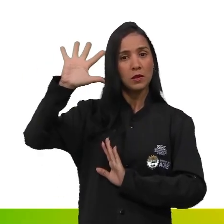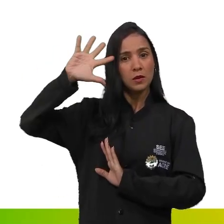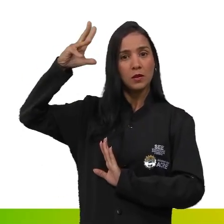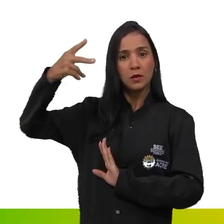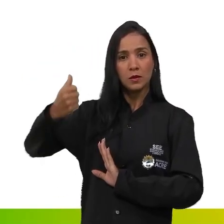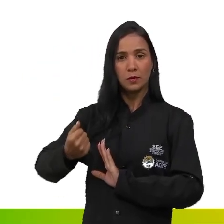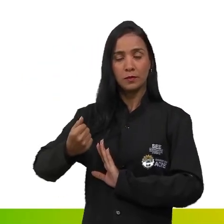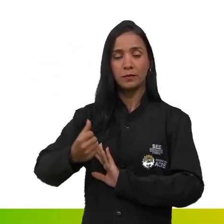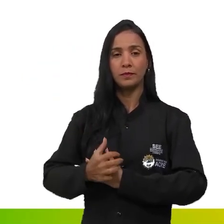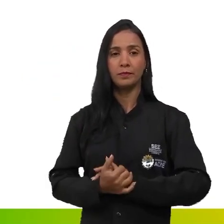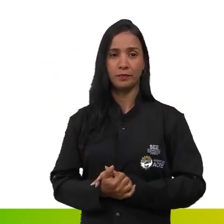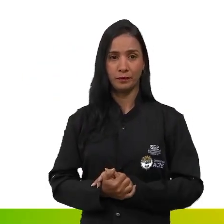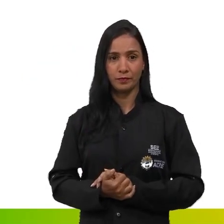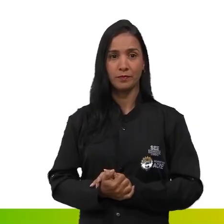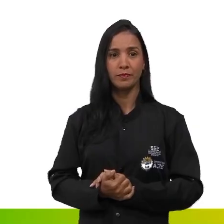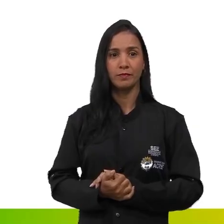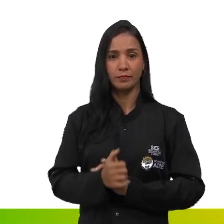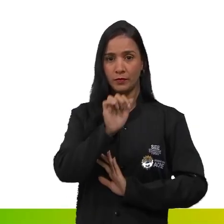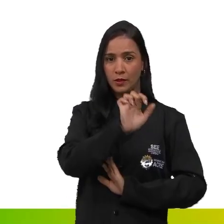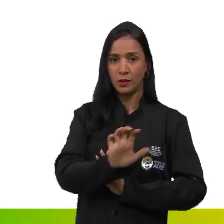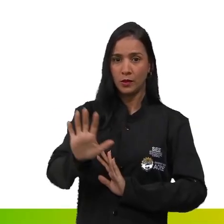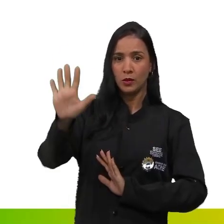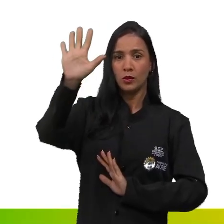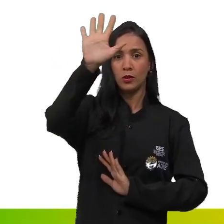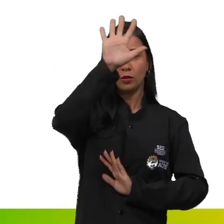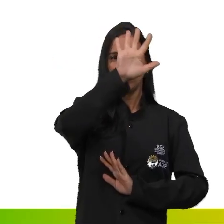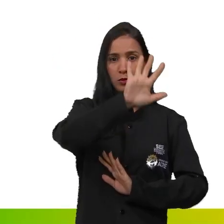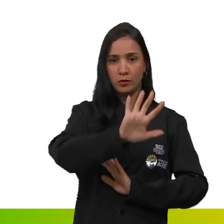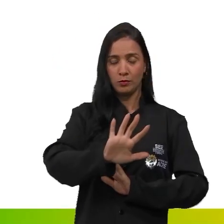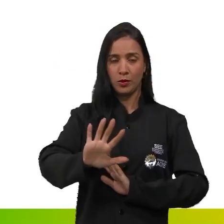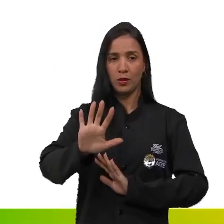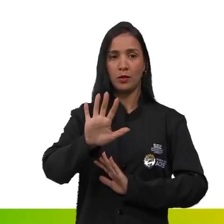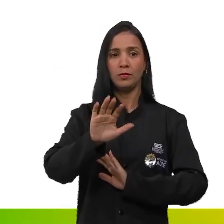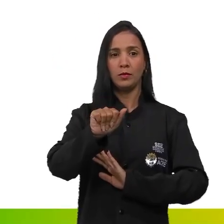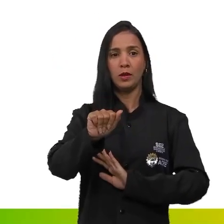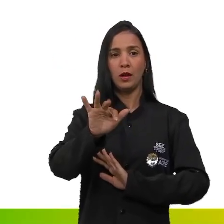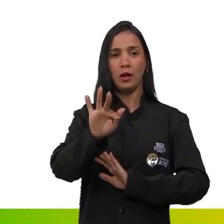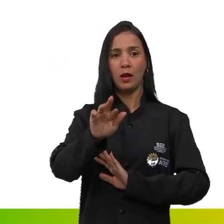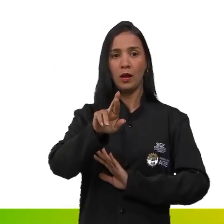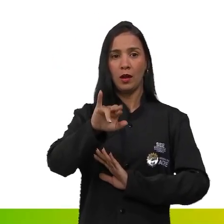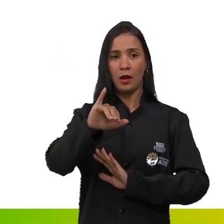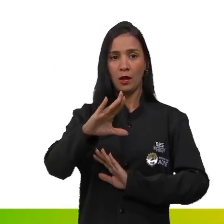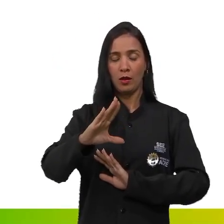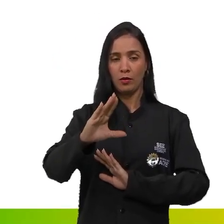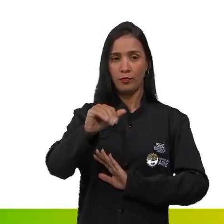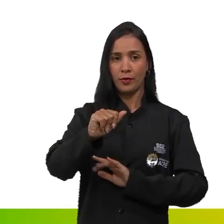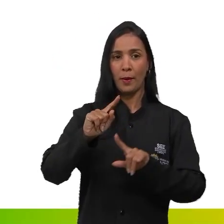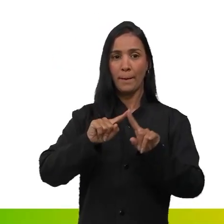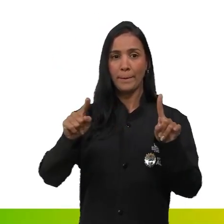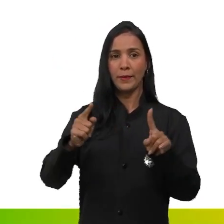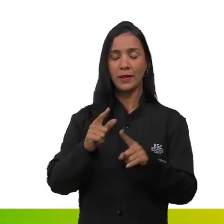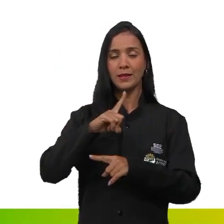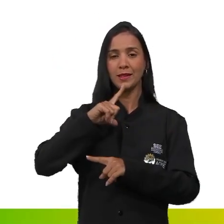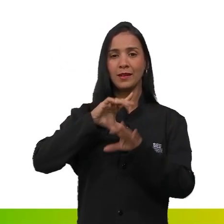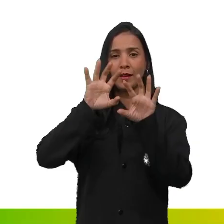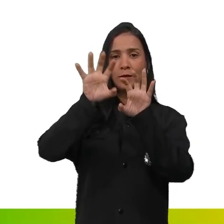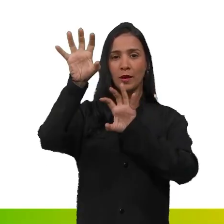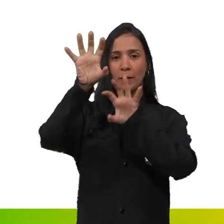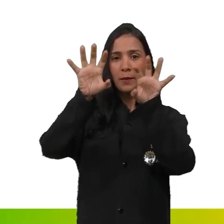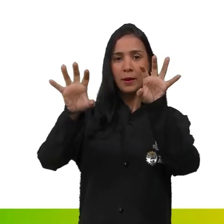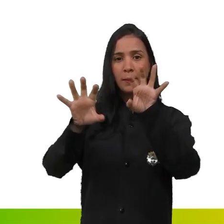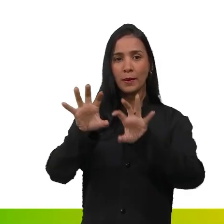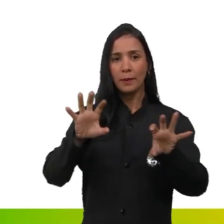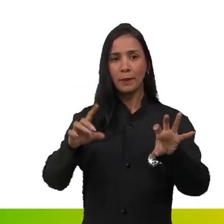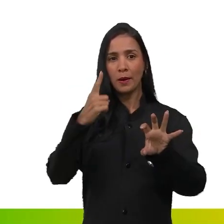vocês, né? Todo aquele formato, África, e essa África, ela está dividida em várias partes,